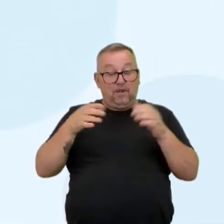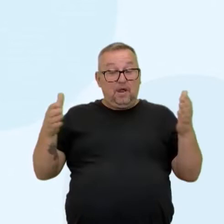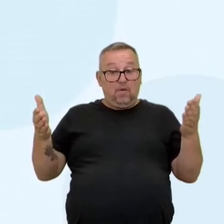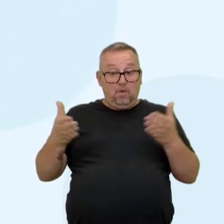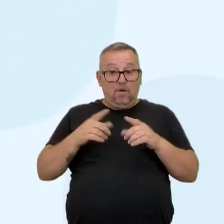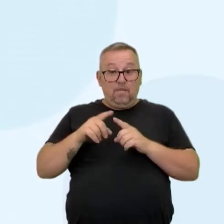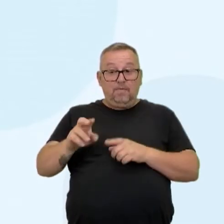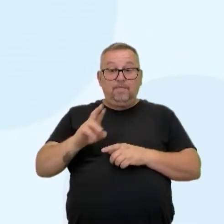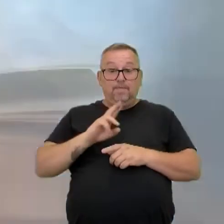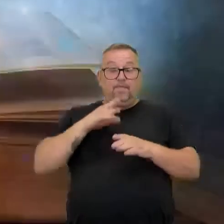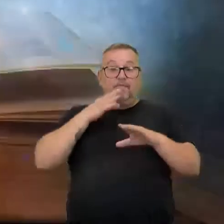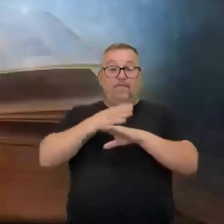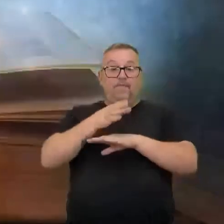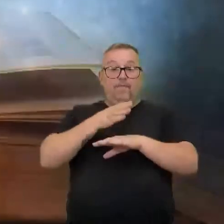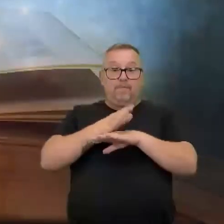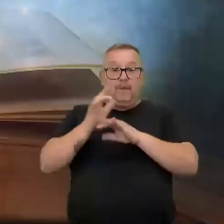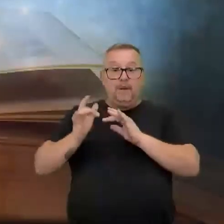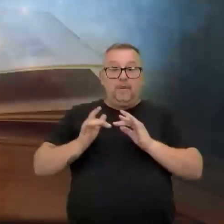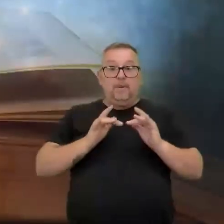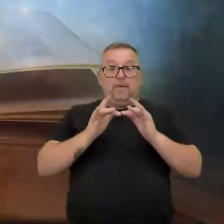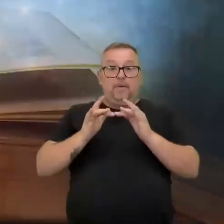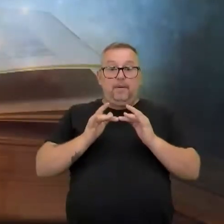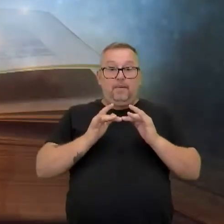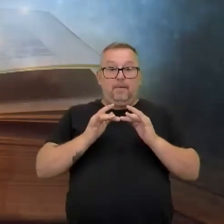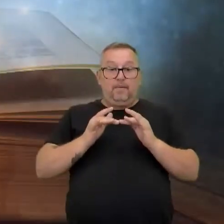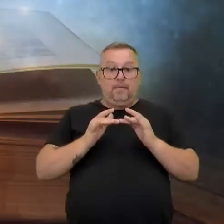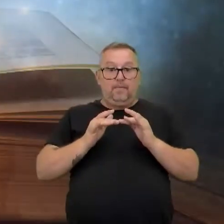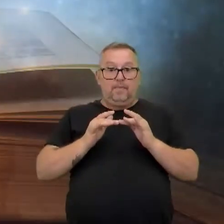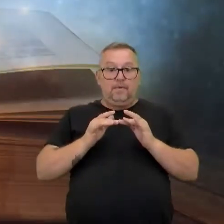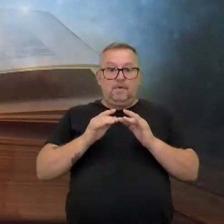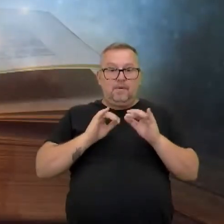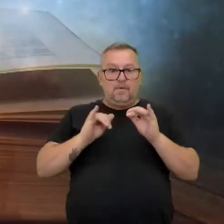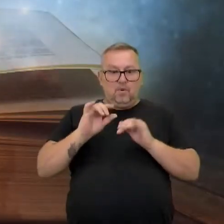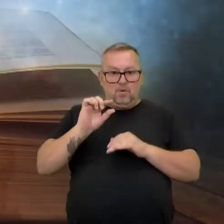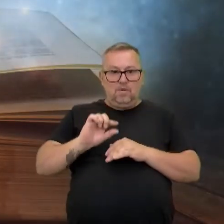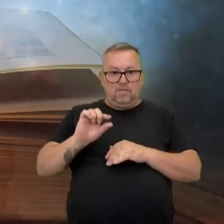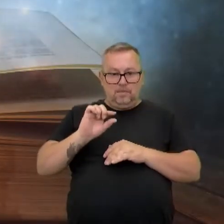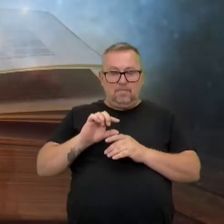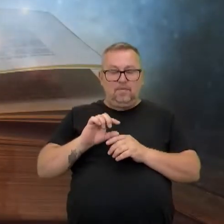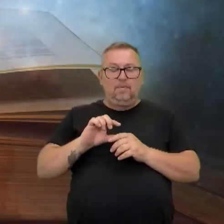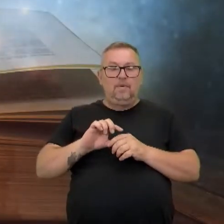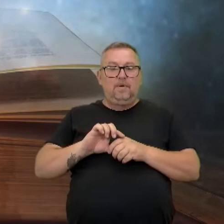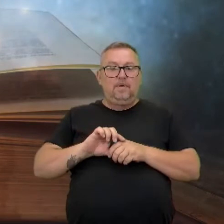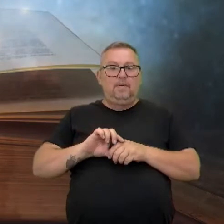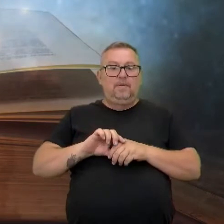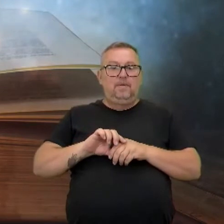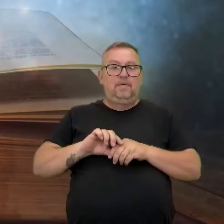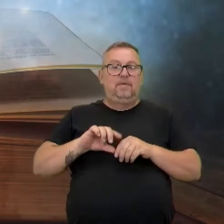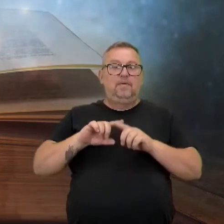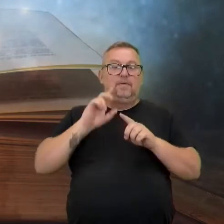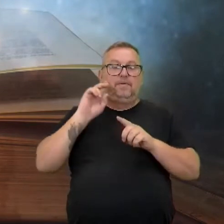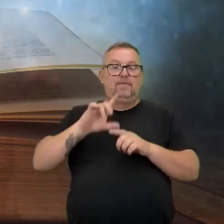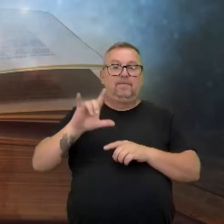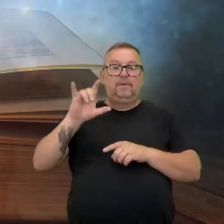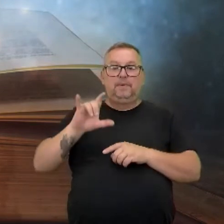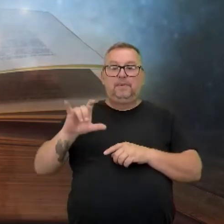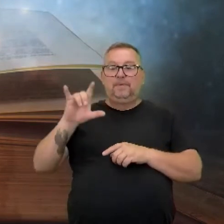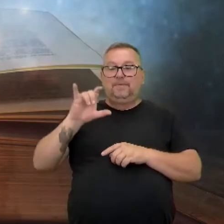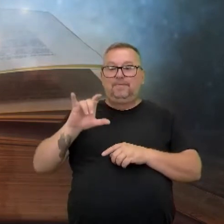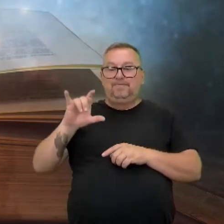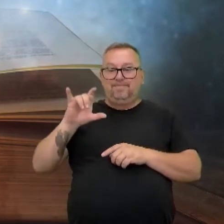aí para responder as questões num tempinho que a gente tem, aí eu posso contar um pouquinho mais da história. Dá uma passada lá no Instagram, Linda